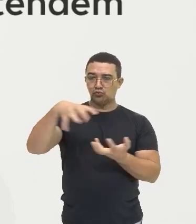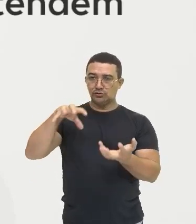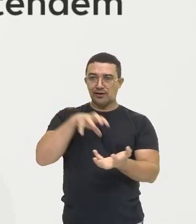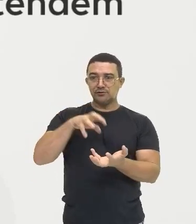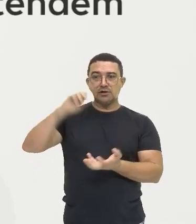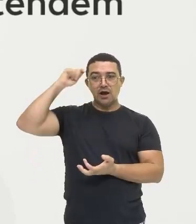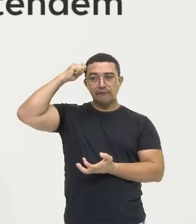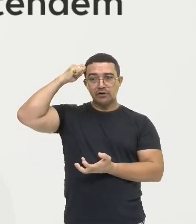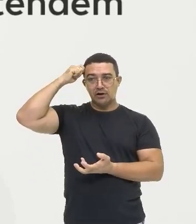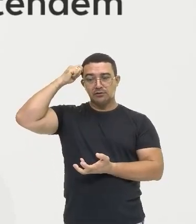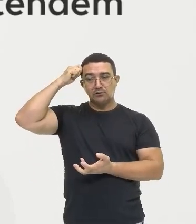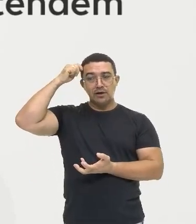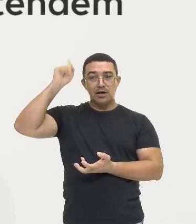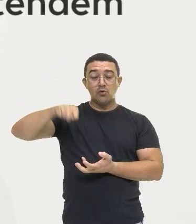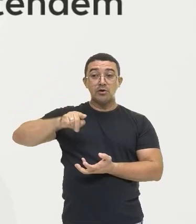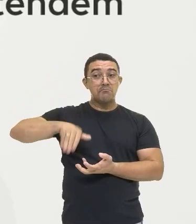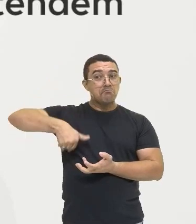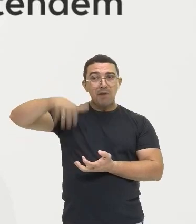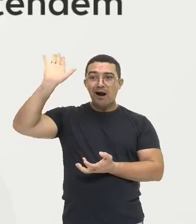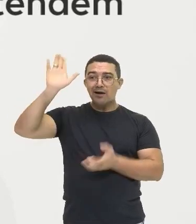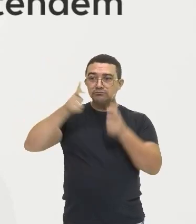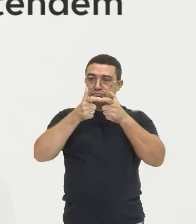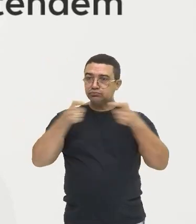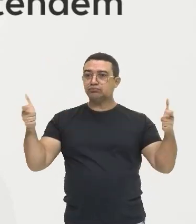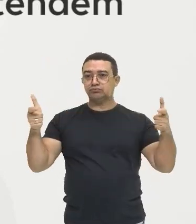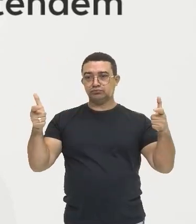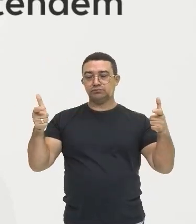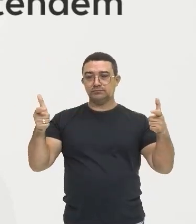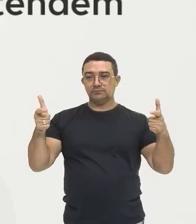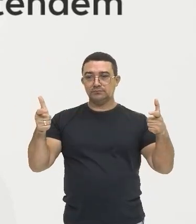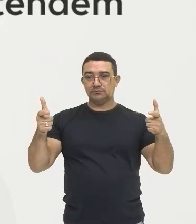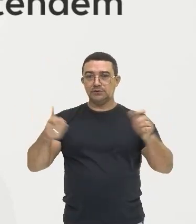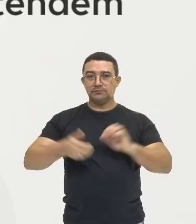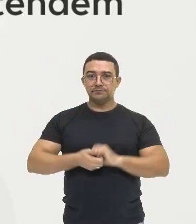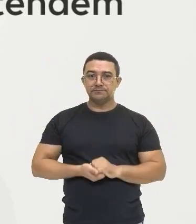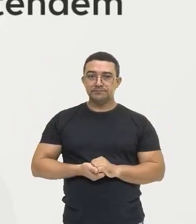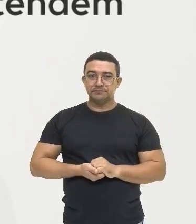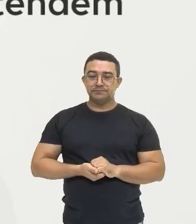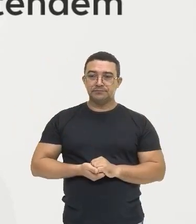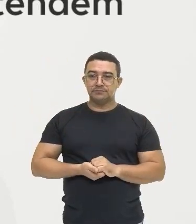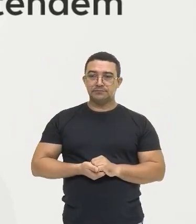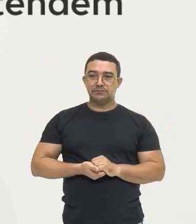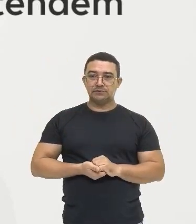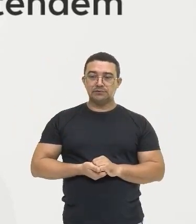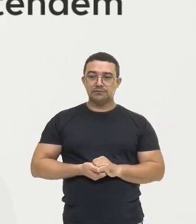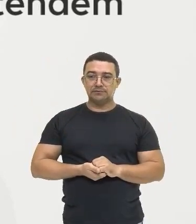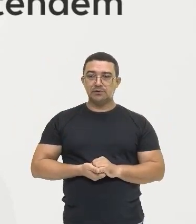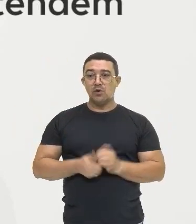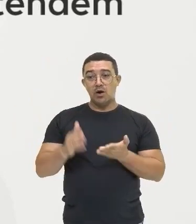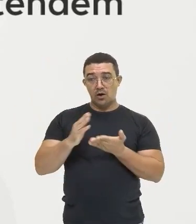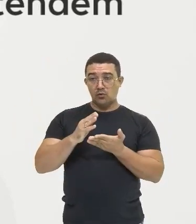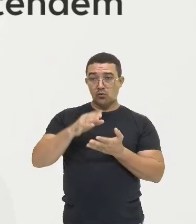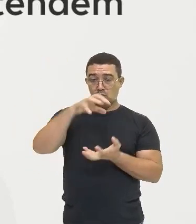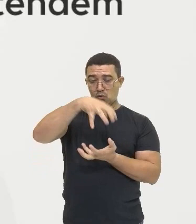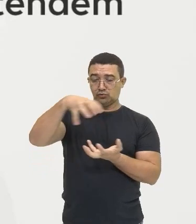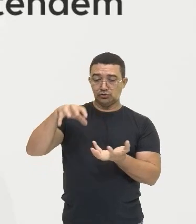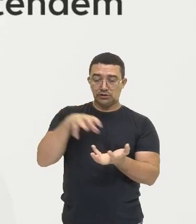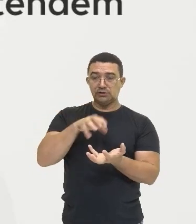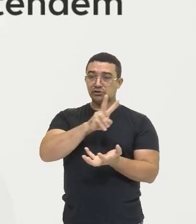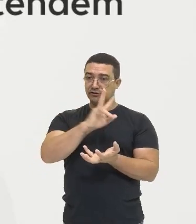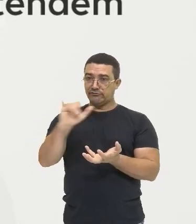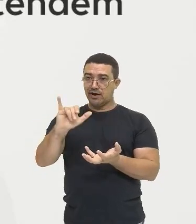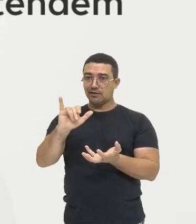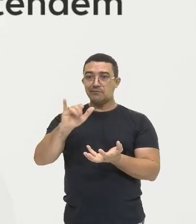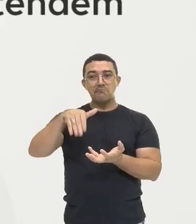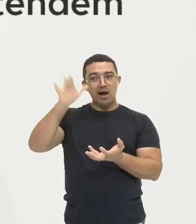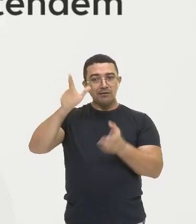crescer, tá bom? Pelo menos as projeções, elas são essas, né? Que é o continente que mais vai crescer. A gente vai ver daqui a pouco um dado, que